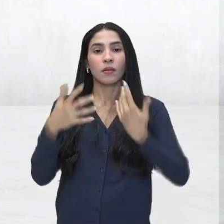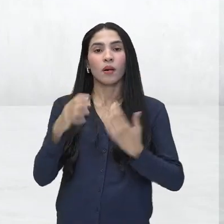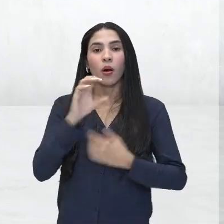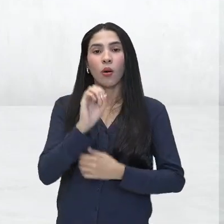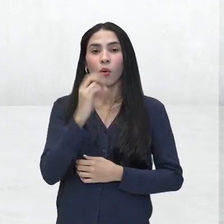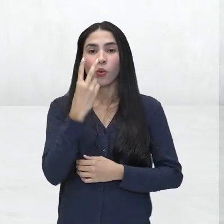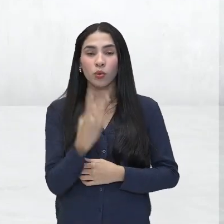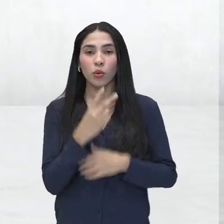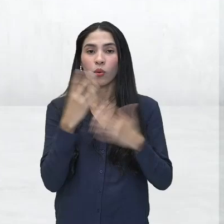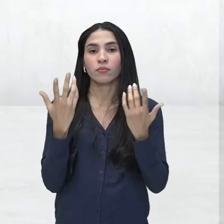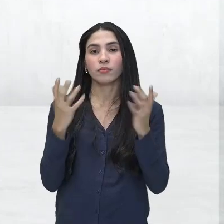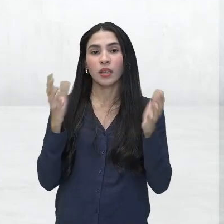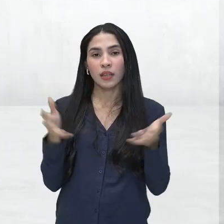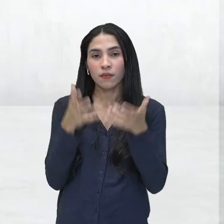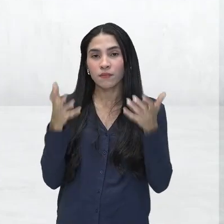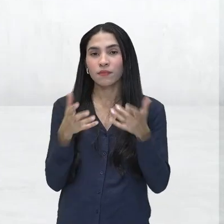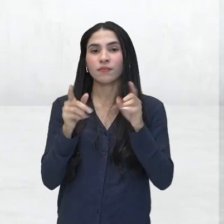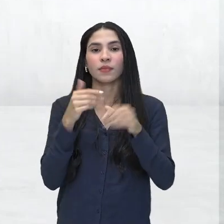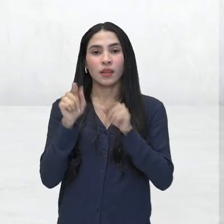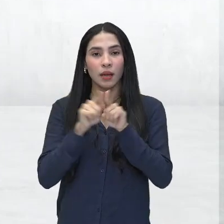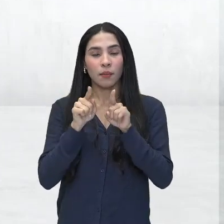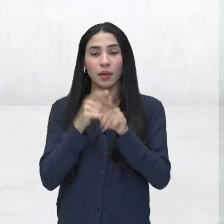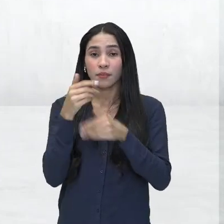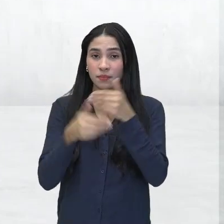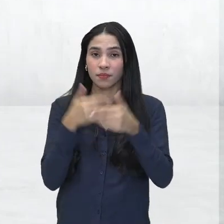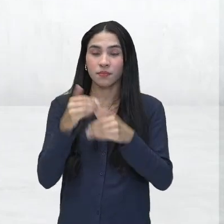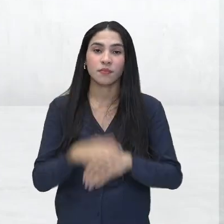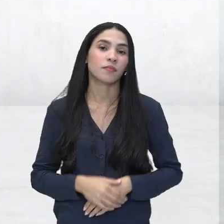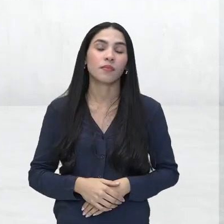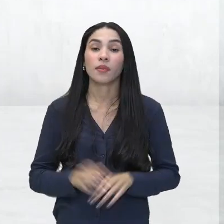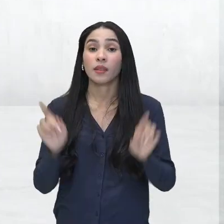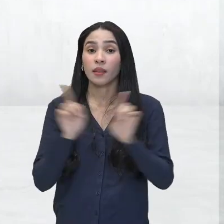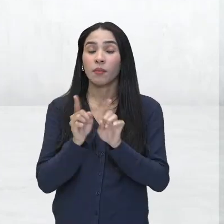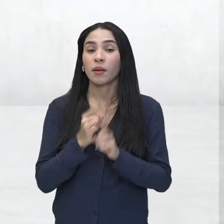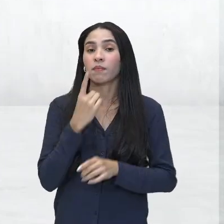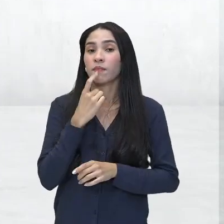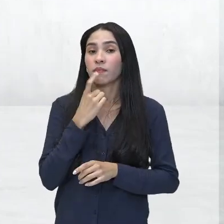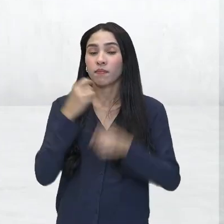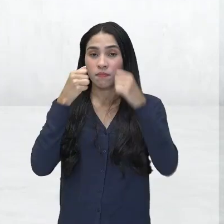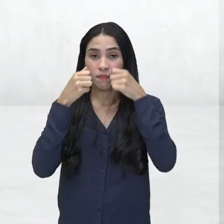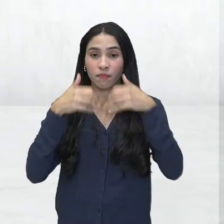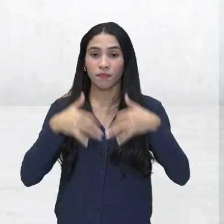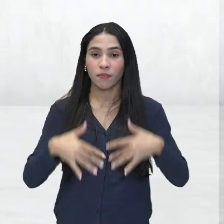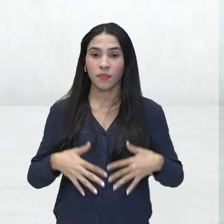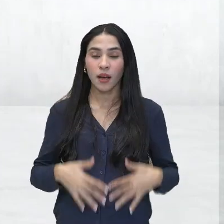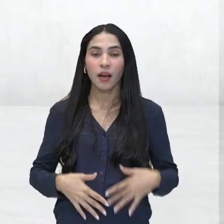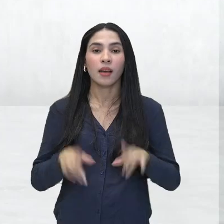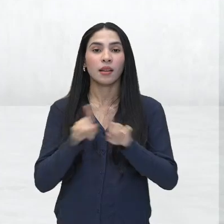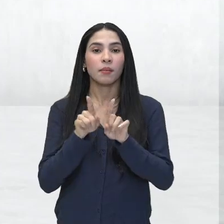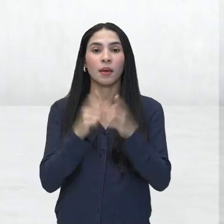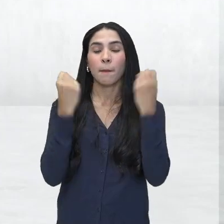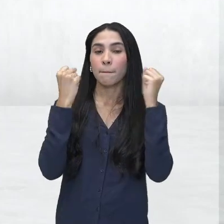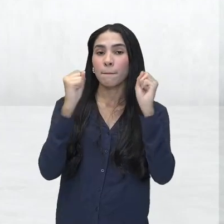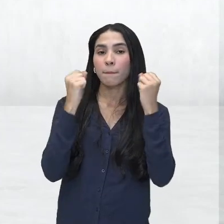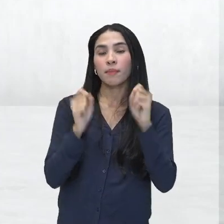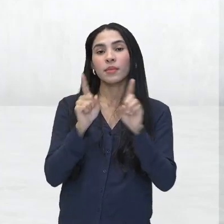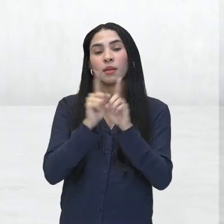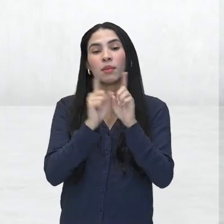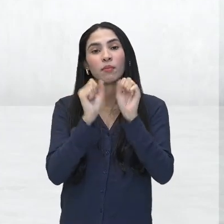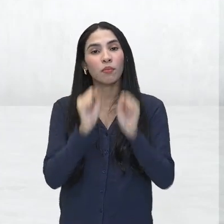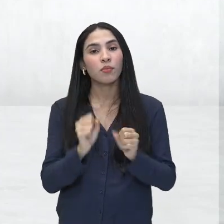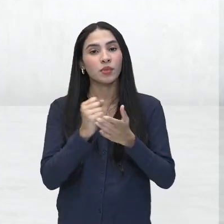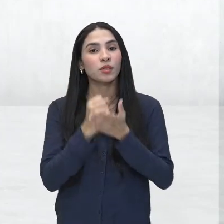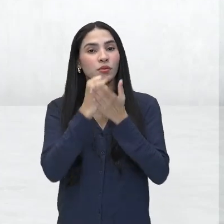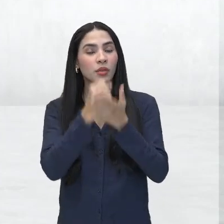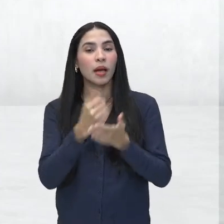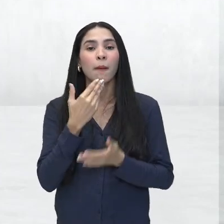que estimula sua função. A circulação sanguínea melhorada pelo exercício também contribui para